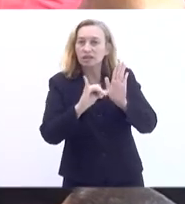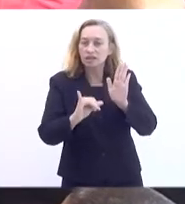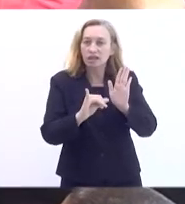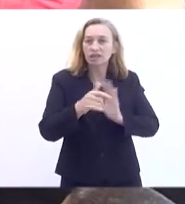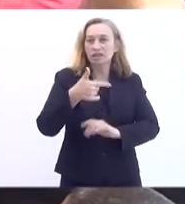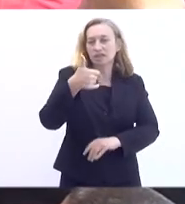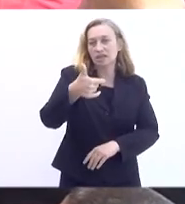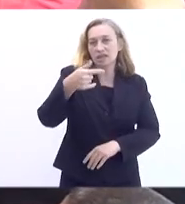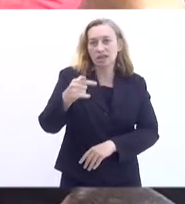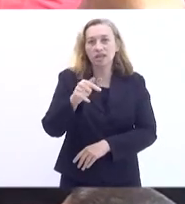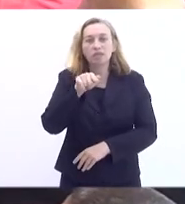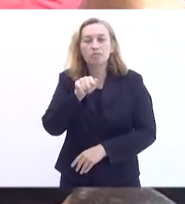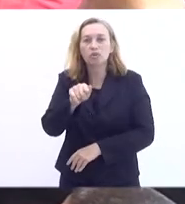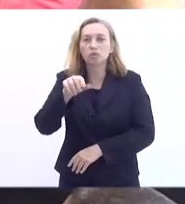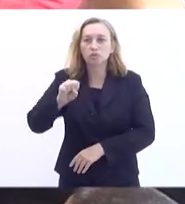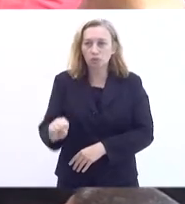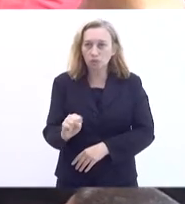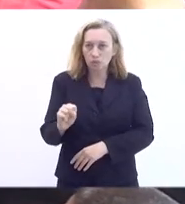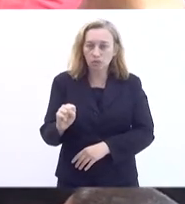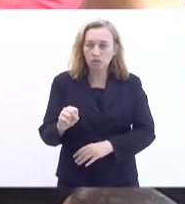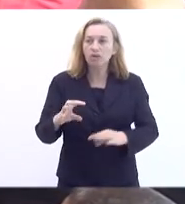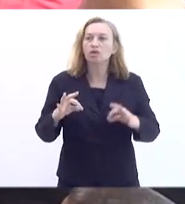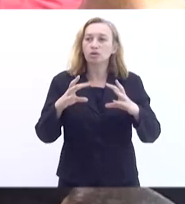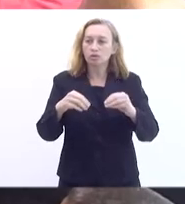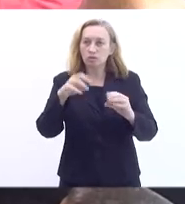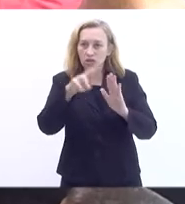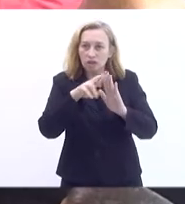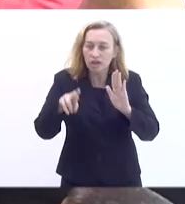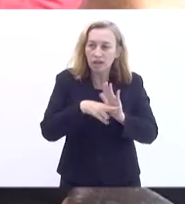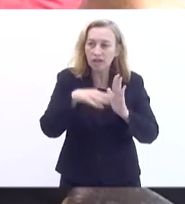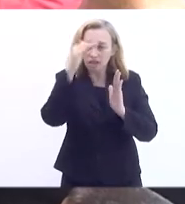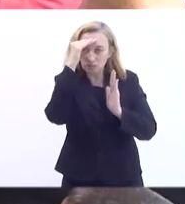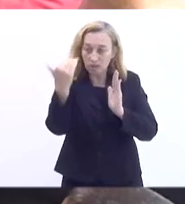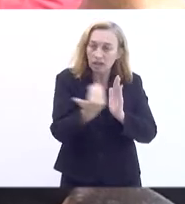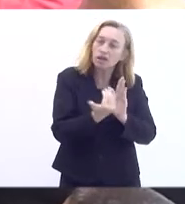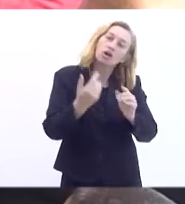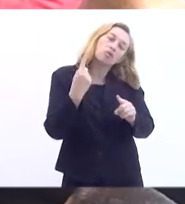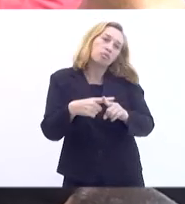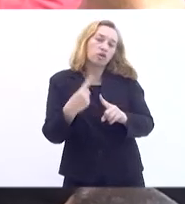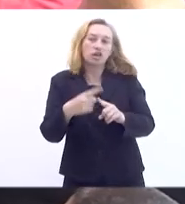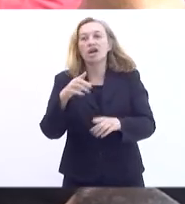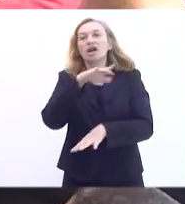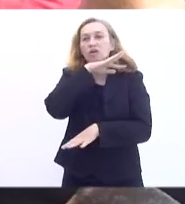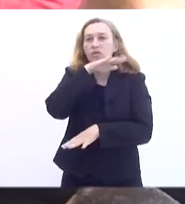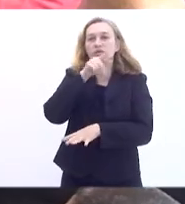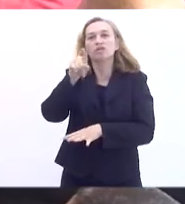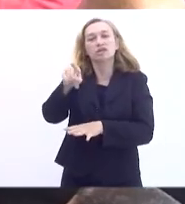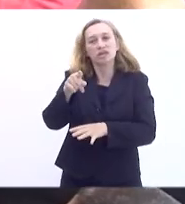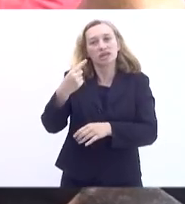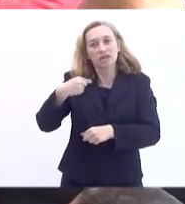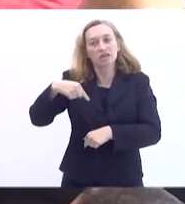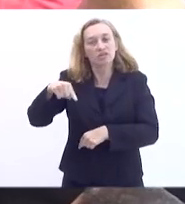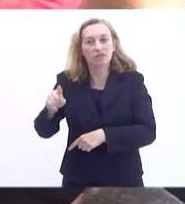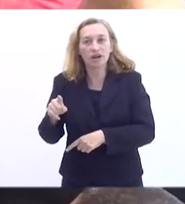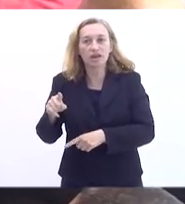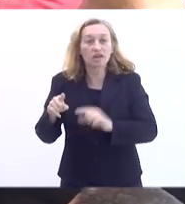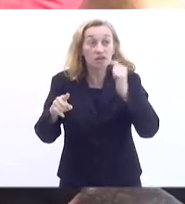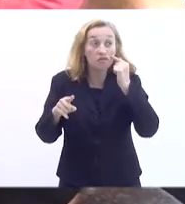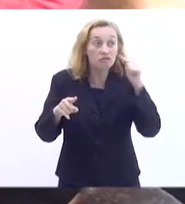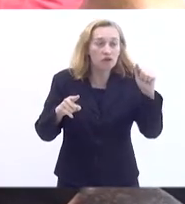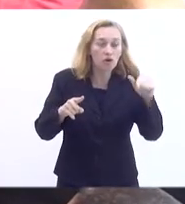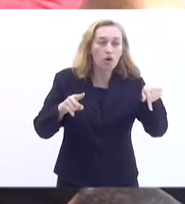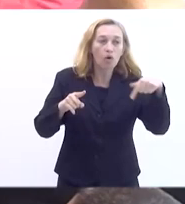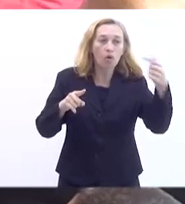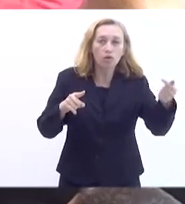17.8 que a isonomia pode ser respeitada Porque é muito ruim você candidato que participou ver que outros candidatos